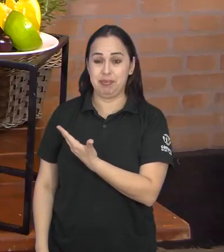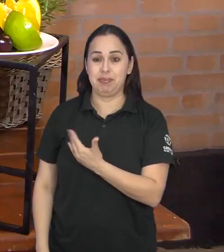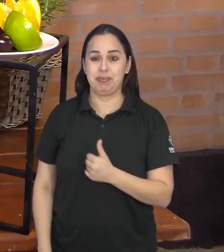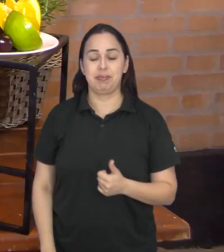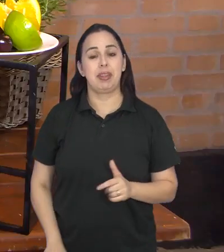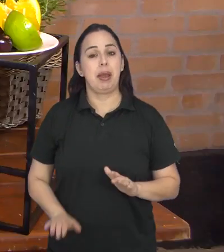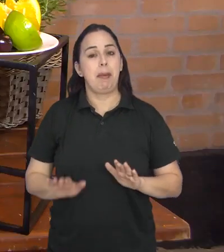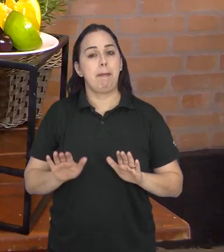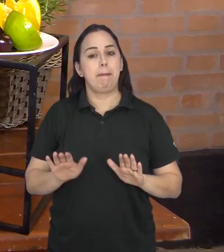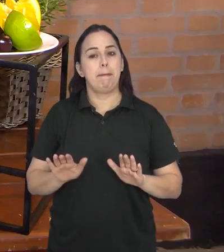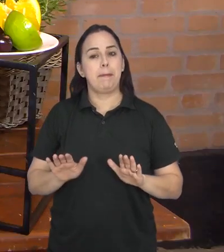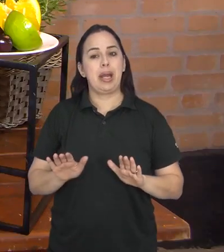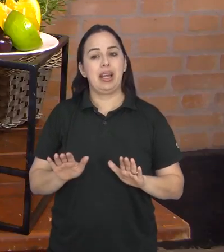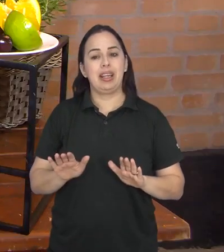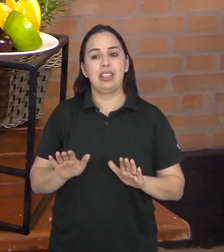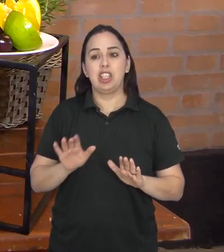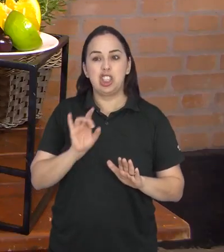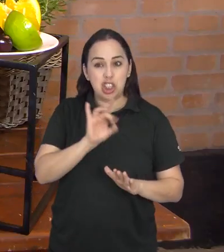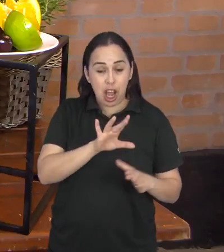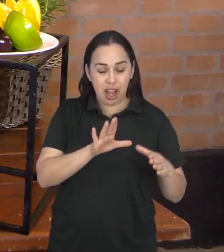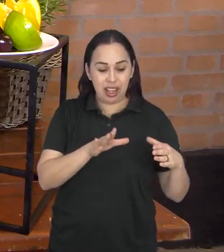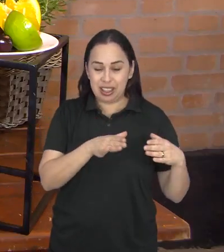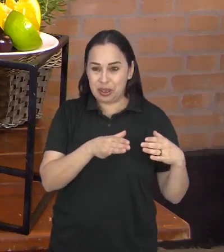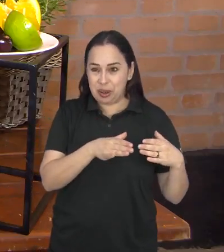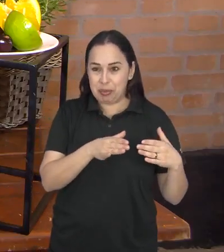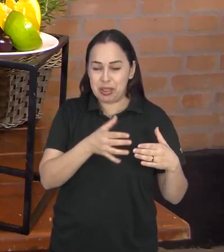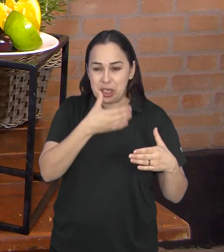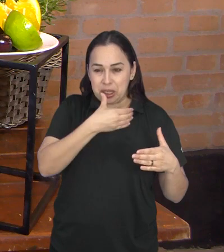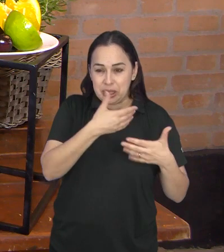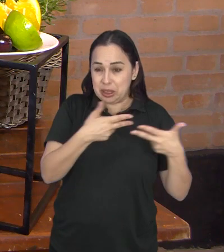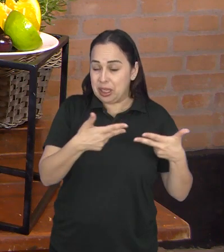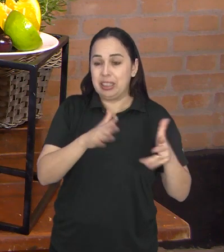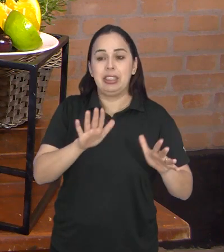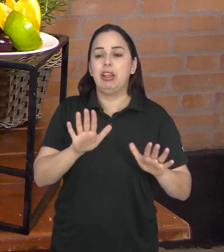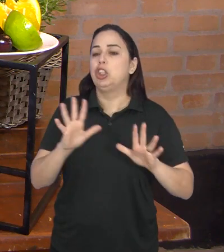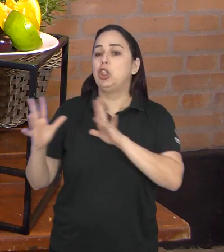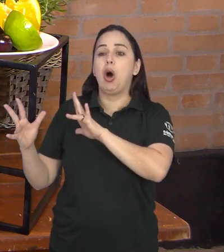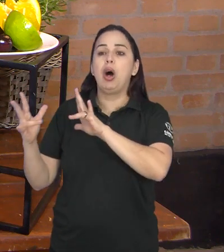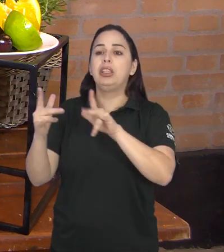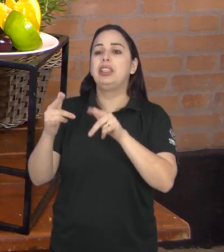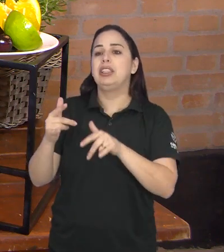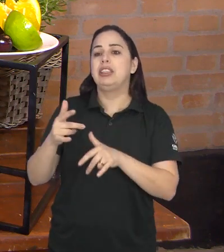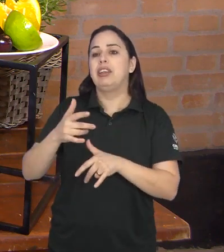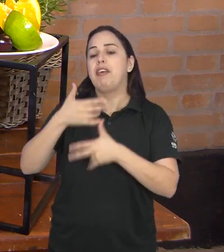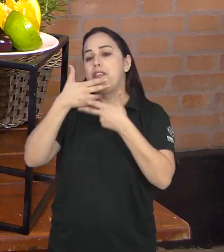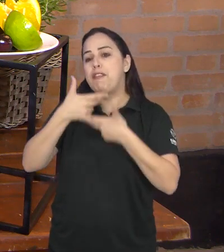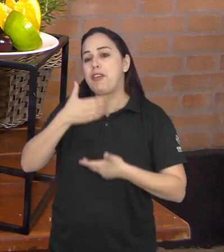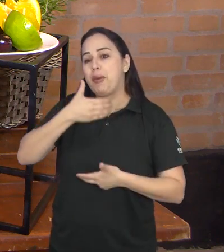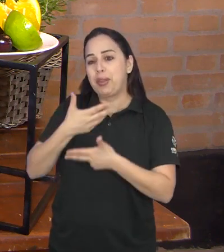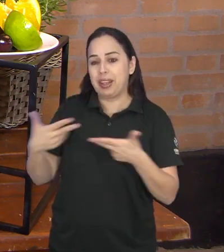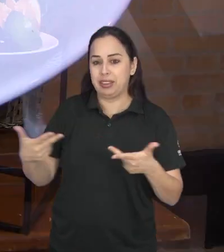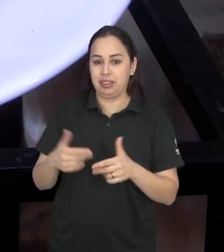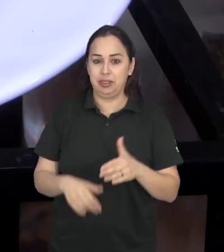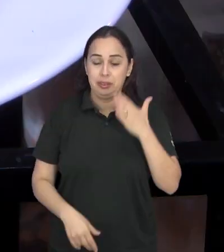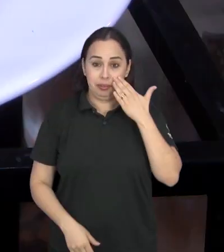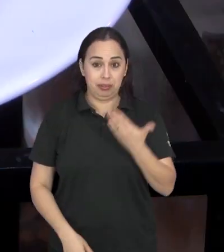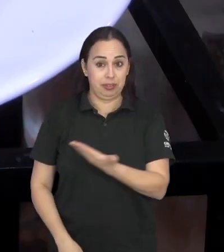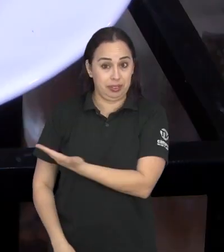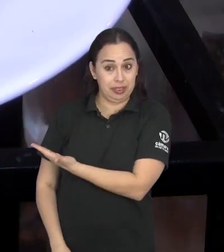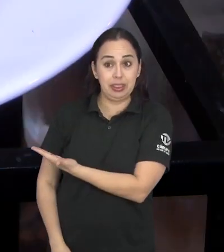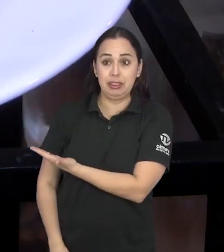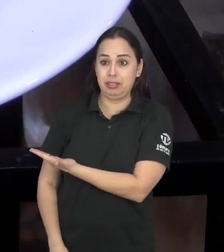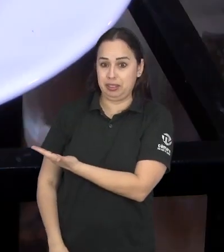geral. Laranja. Mas assim, não são só elas, são todas as frutas. A gente tem ali do outro lado da mesa a